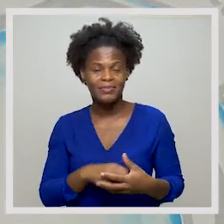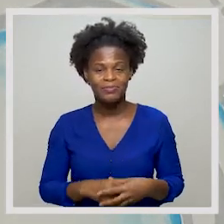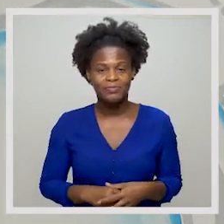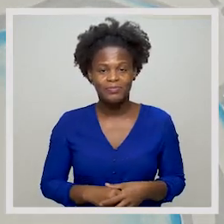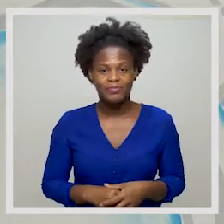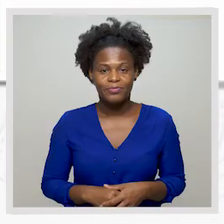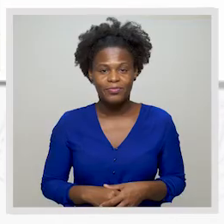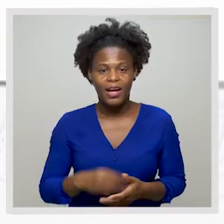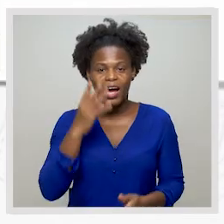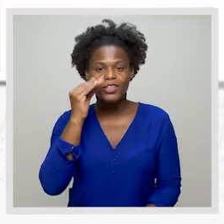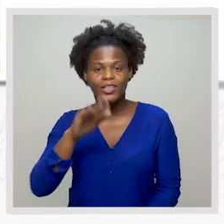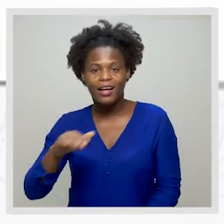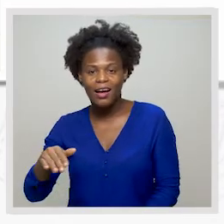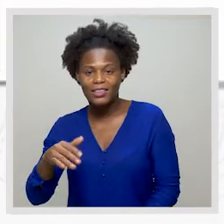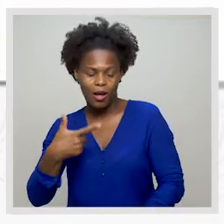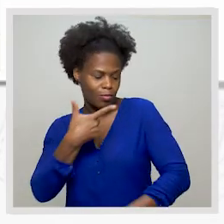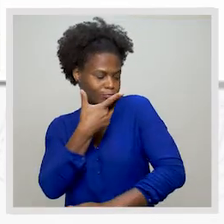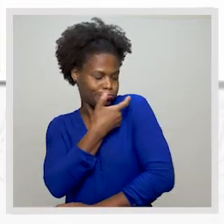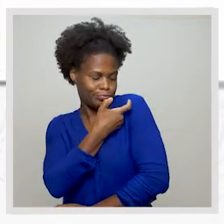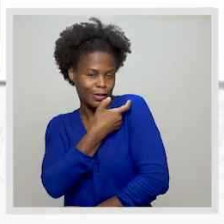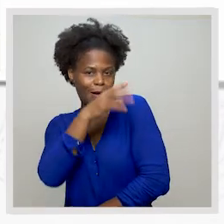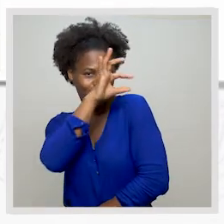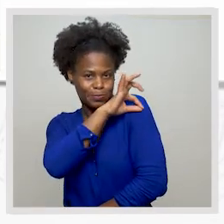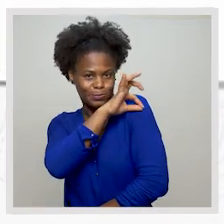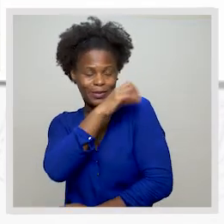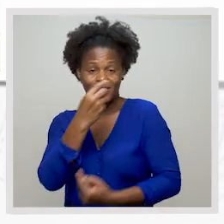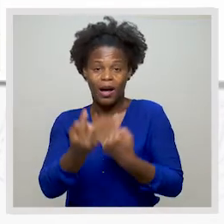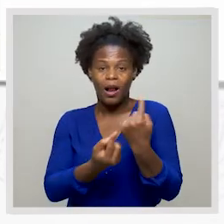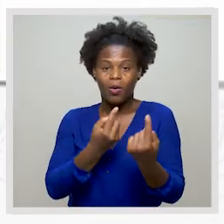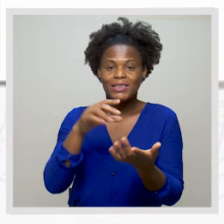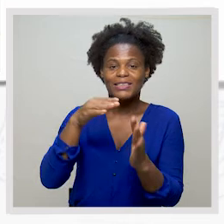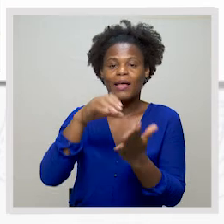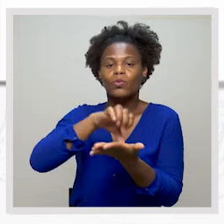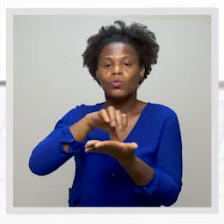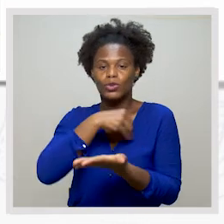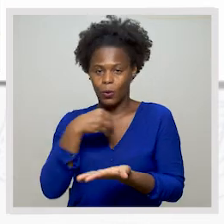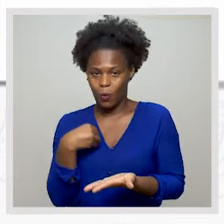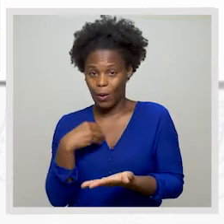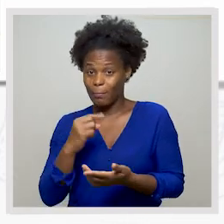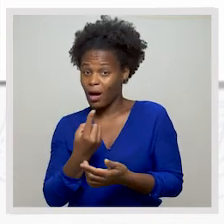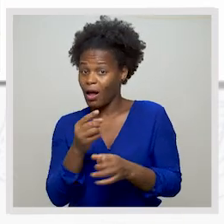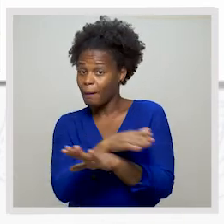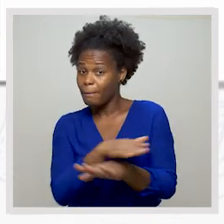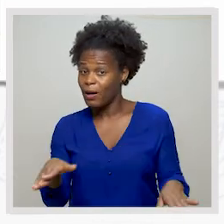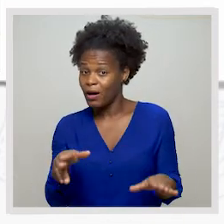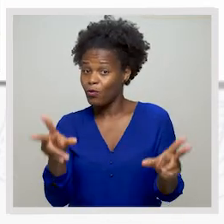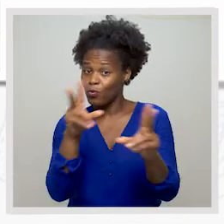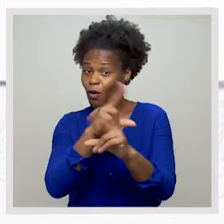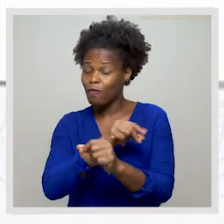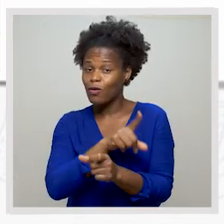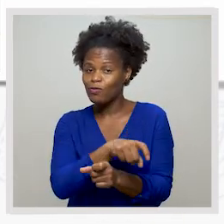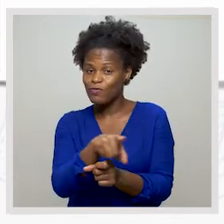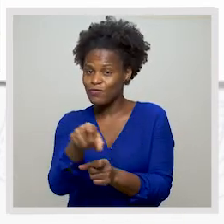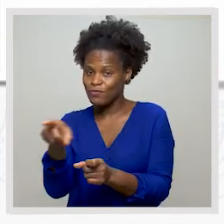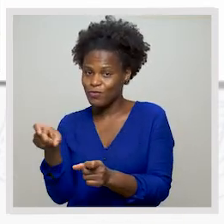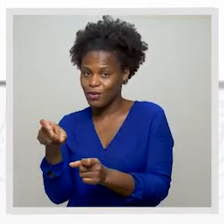temos aqui as crianças vacinadas num determinado centro de saúde para eliminação do